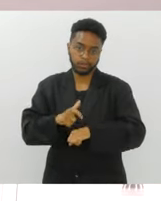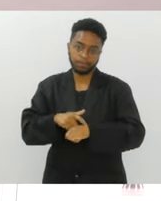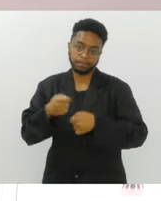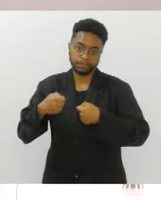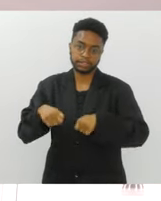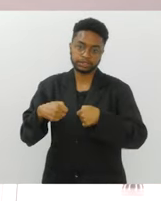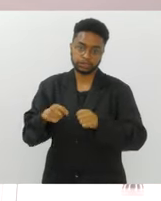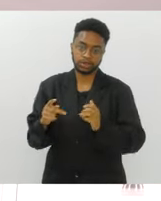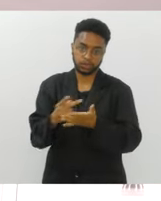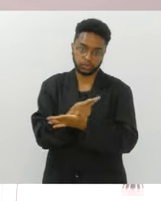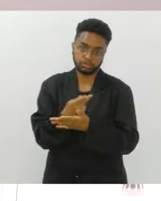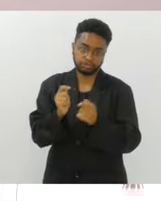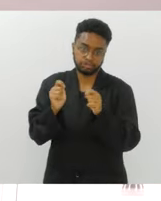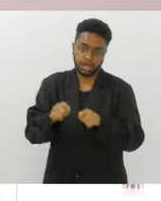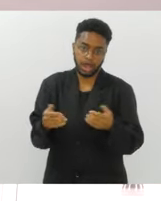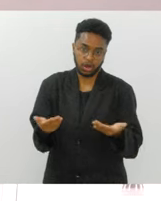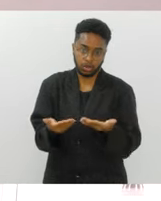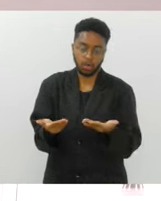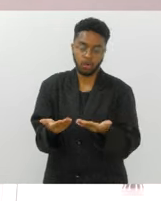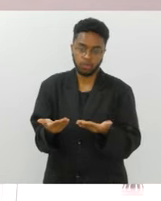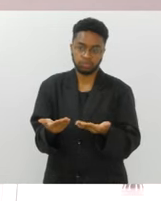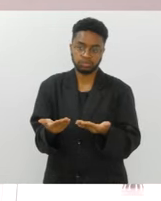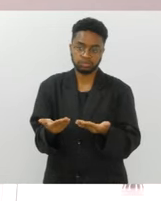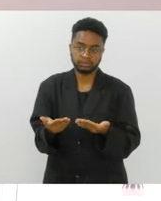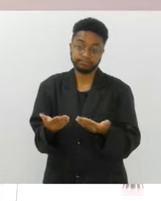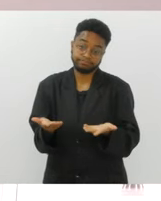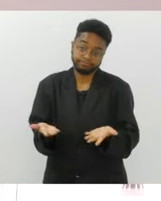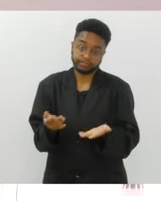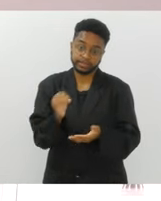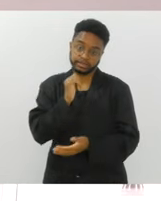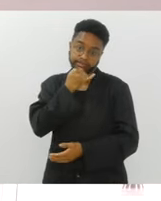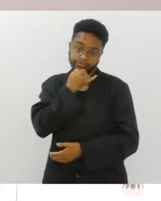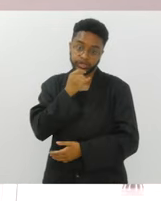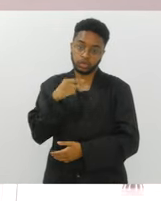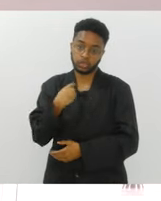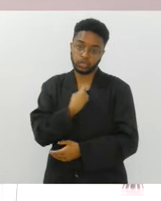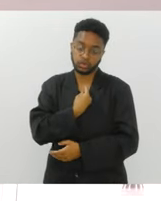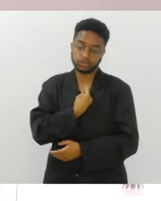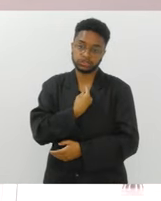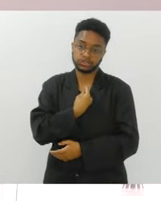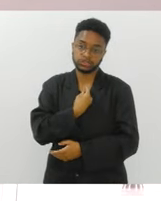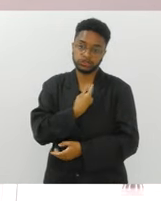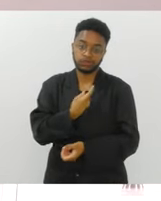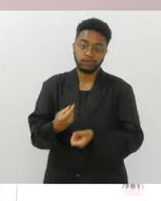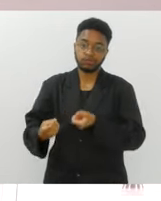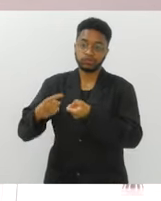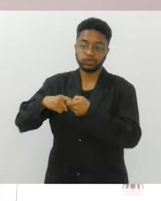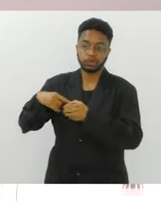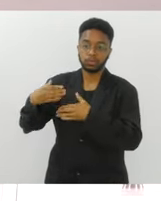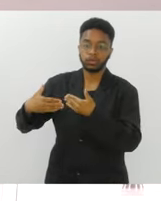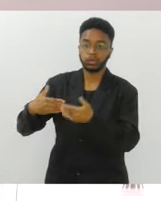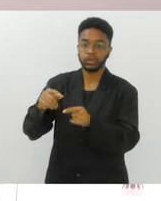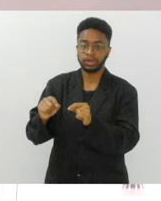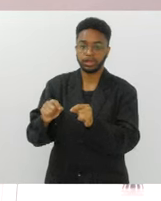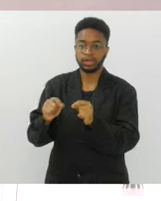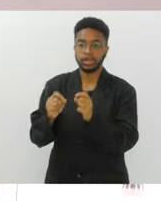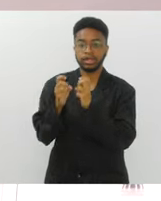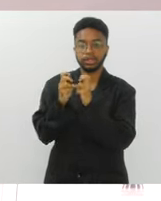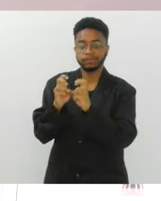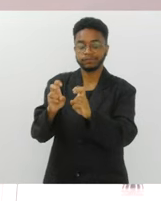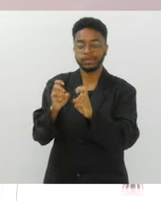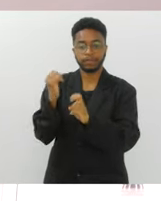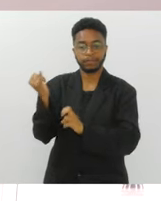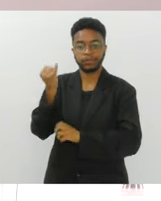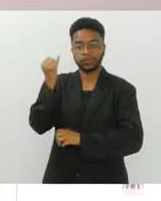necessário, talvez o que é possível. É uma pena a gente, obviamente, retroagir desse processo de concessão de uma ferrovia tão